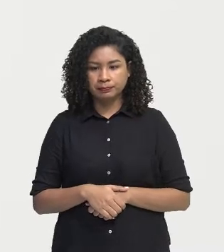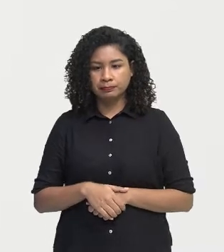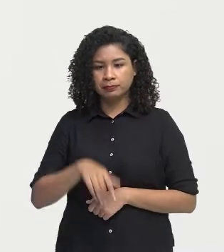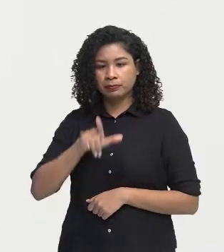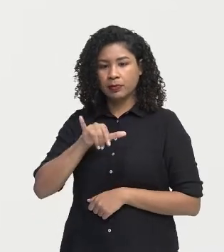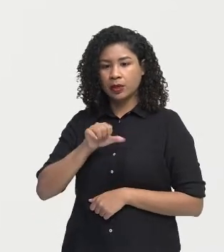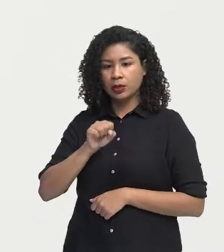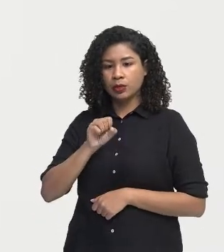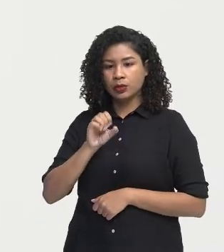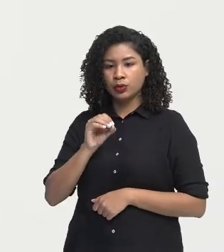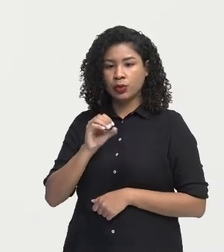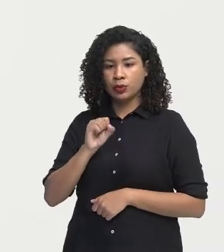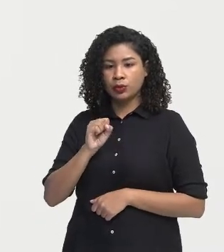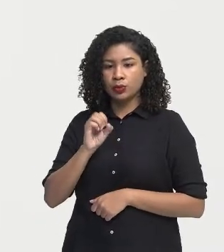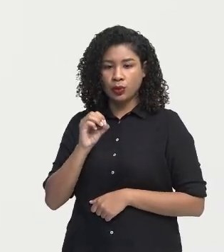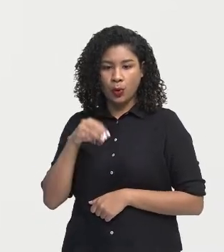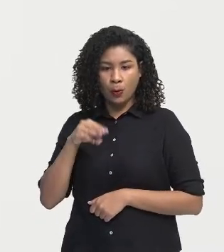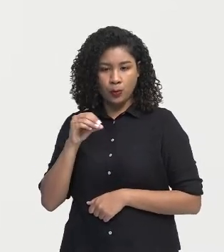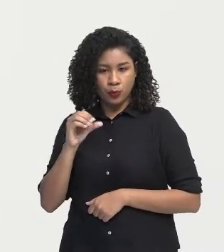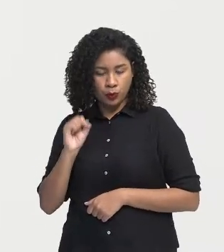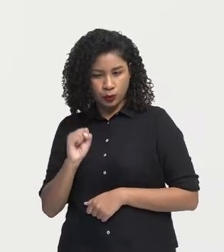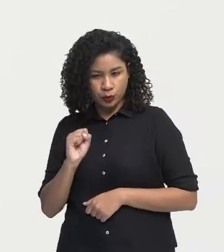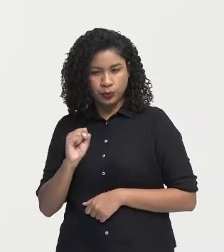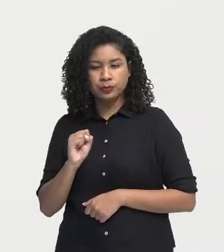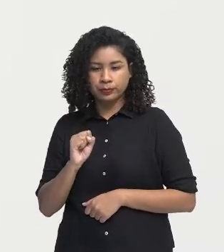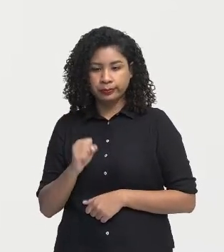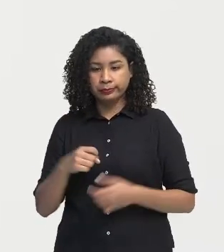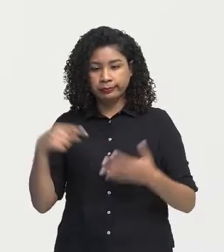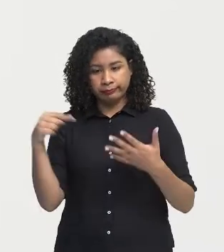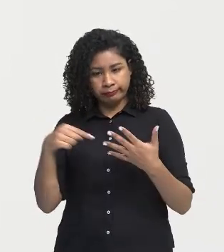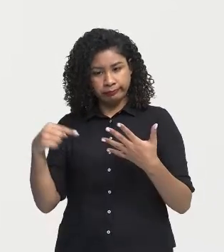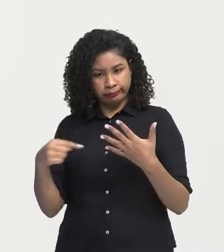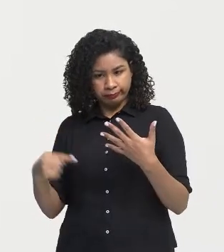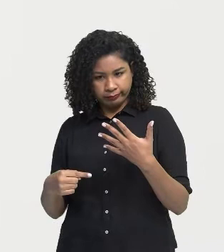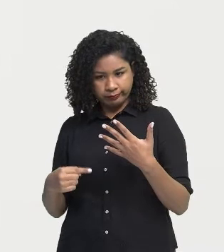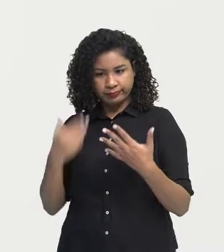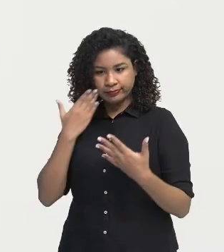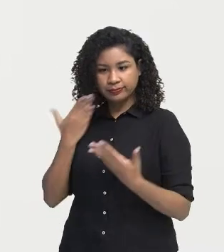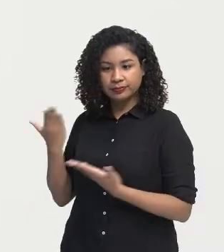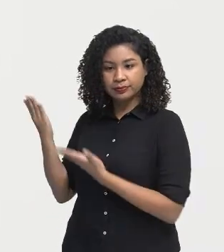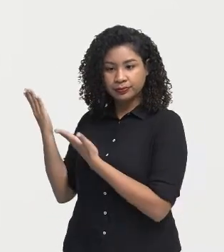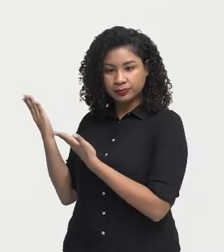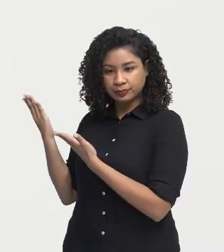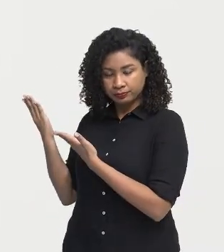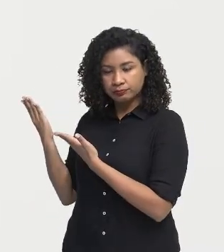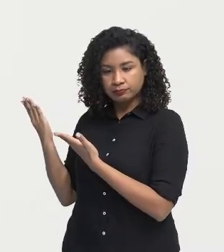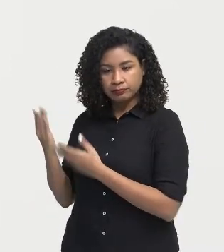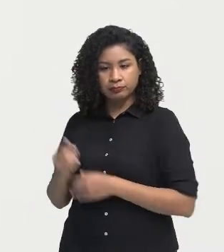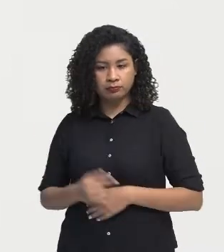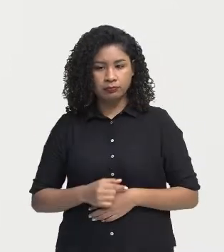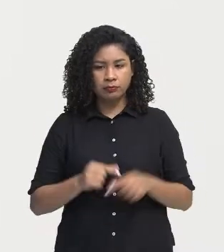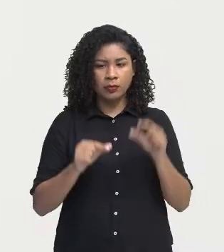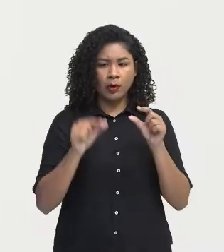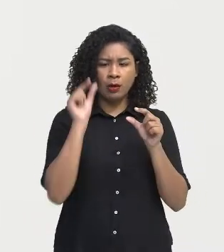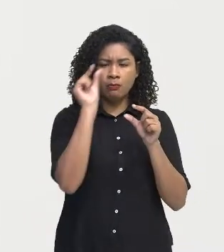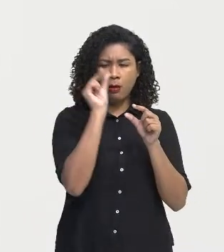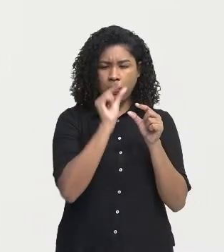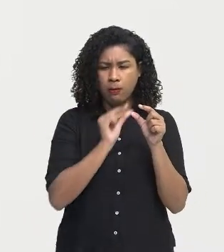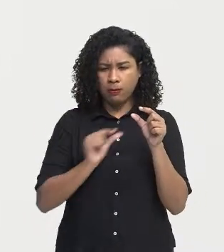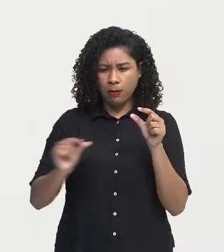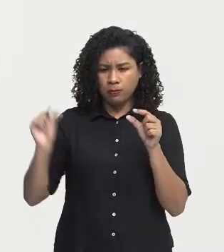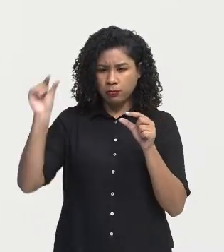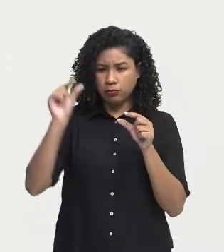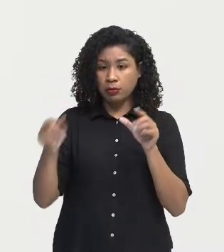peroxissomos e vacúolos. Tá? Então, essas são as organelas que são derivadas ali da